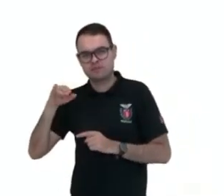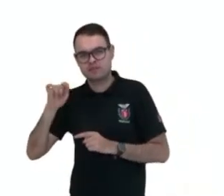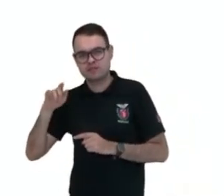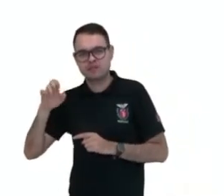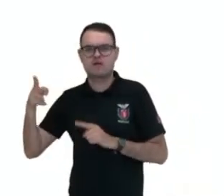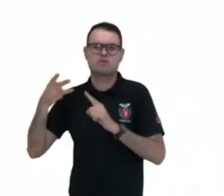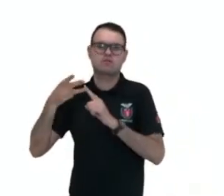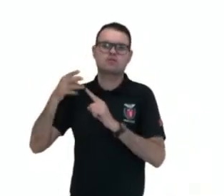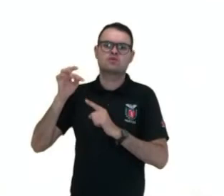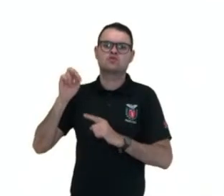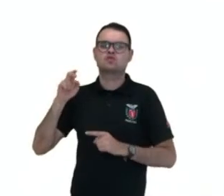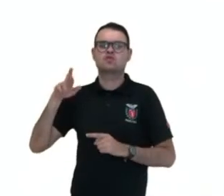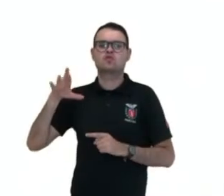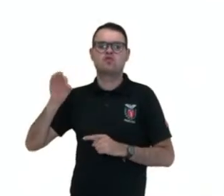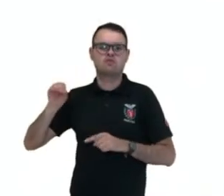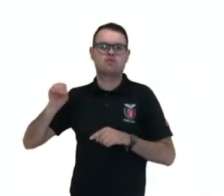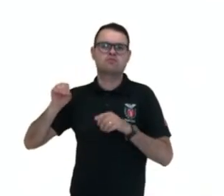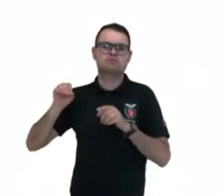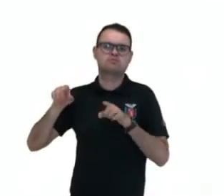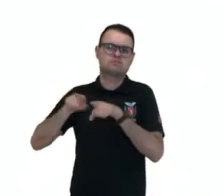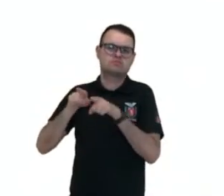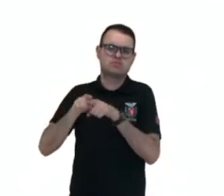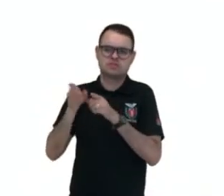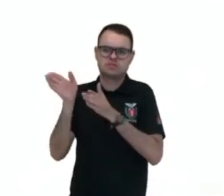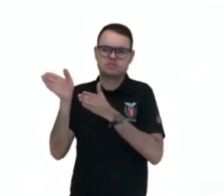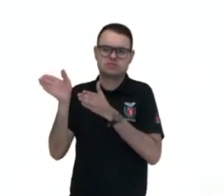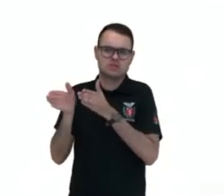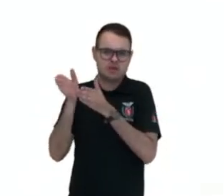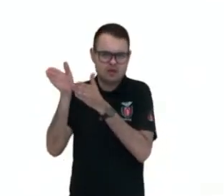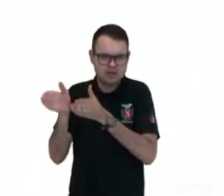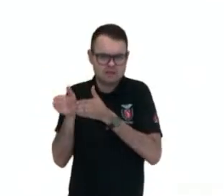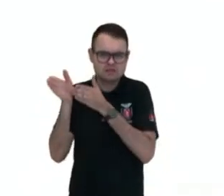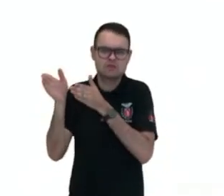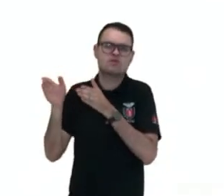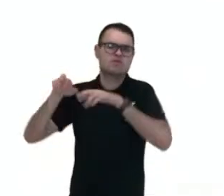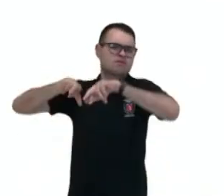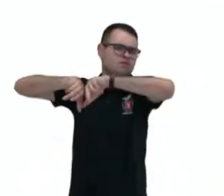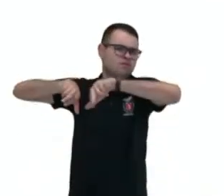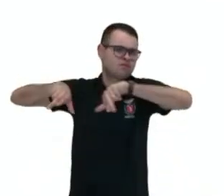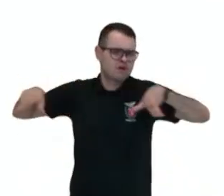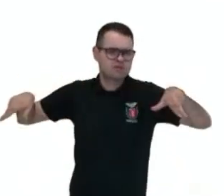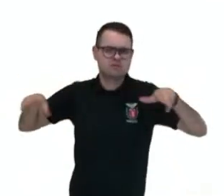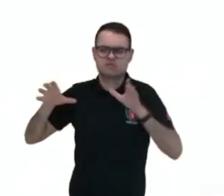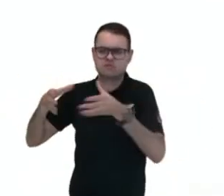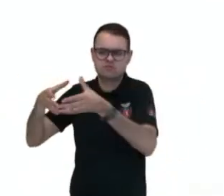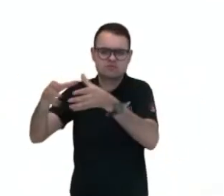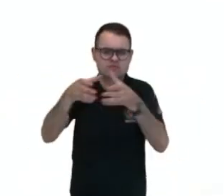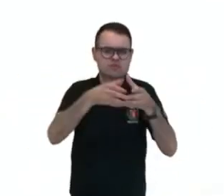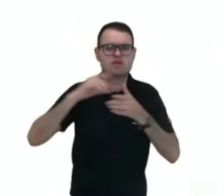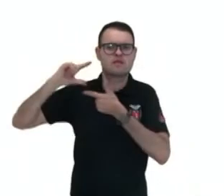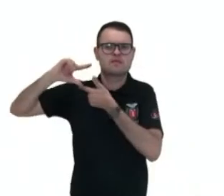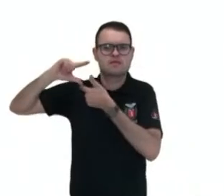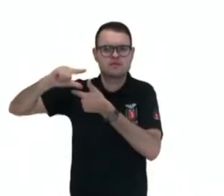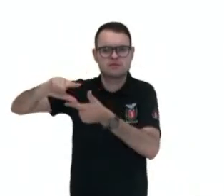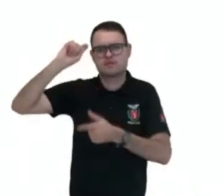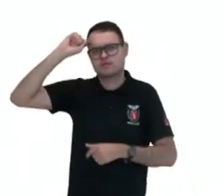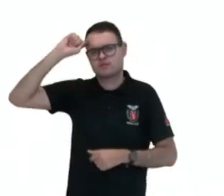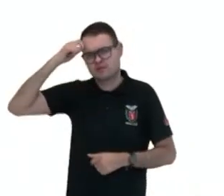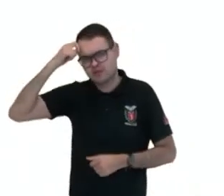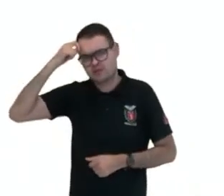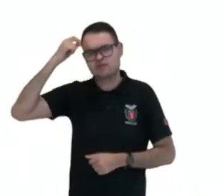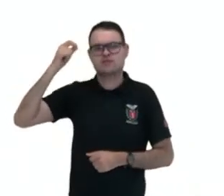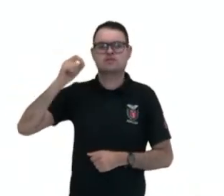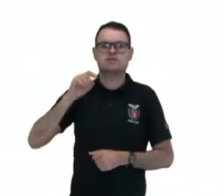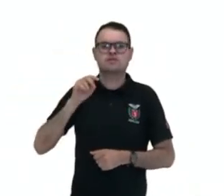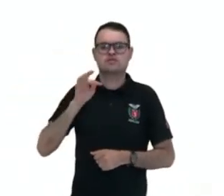Candói, Castro, olhe quantas regiões. Comunidades negras tradicionais em Ivaí, Tibagi, Arapoti,